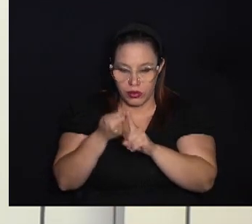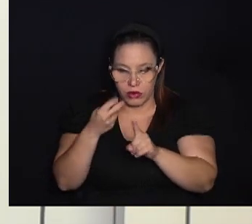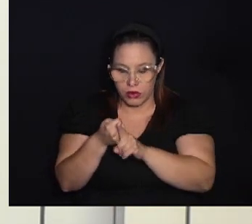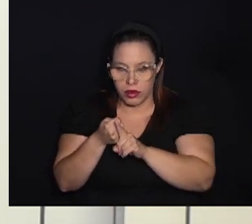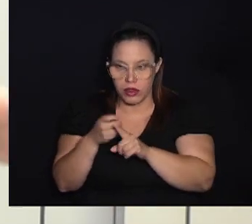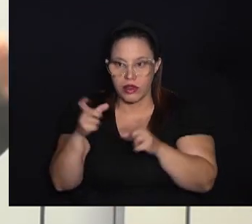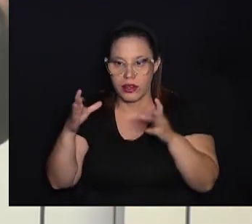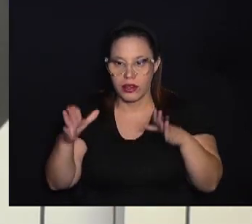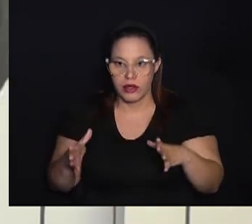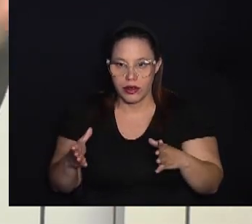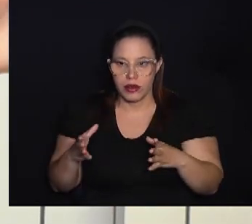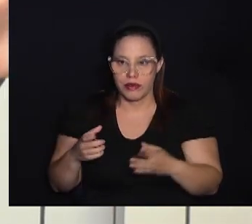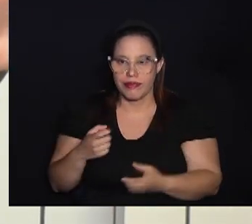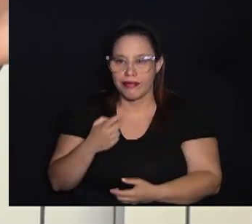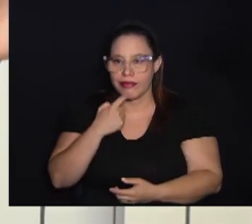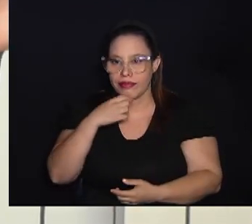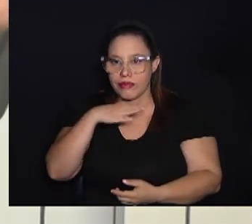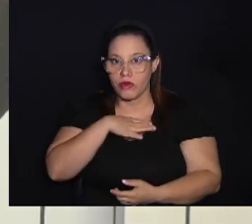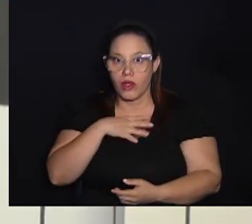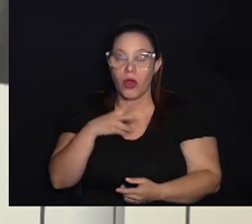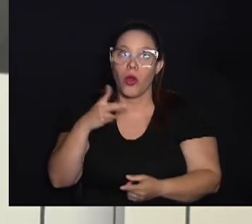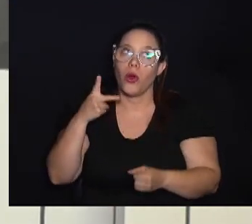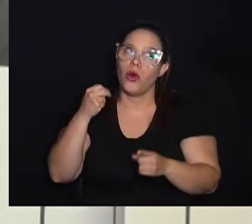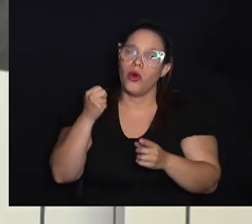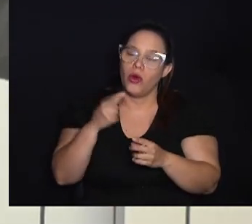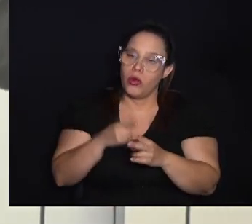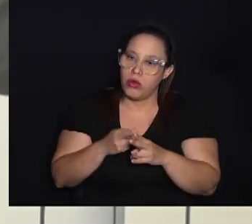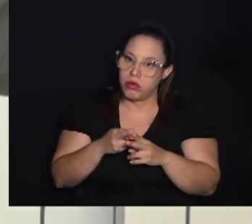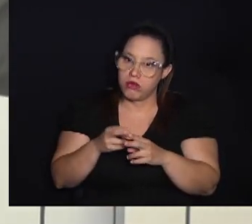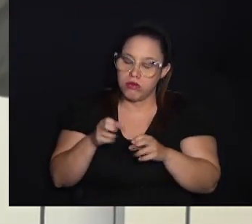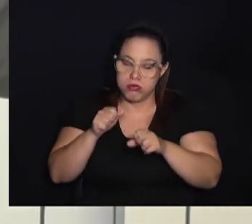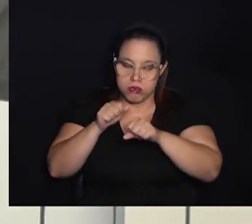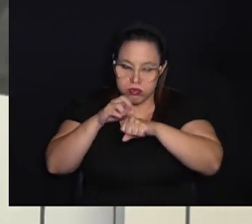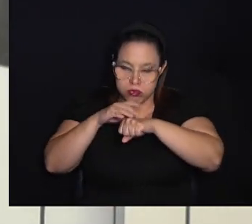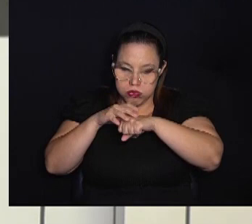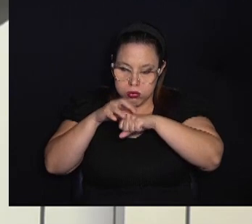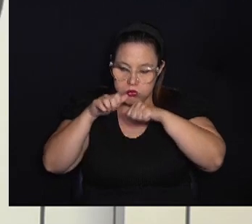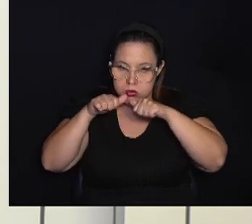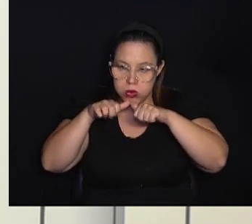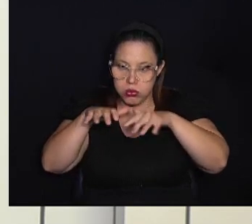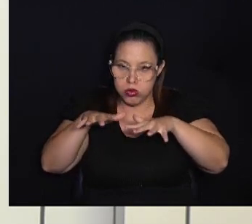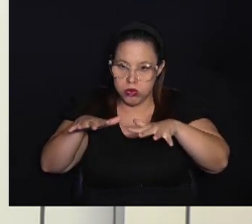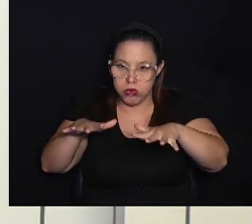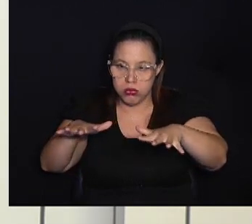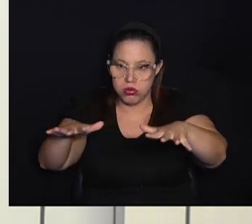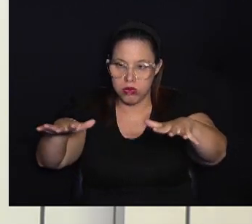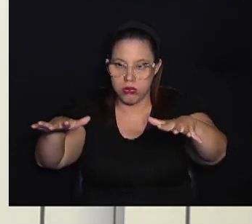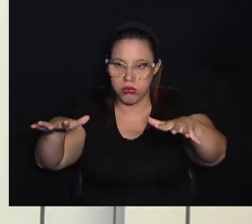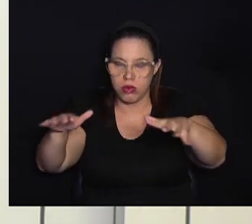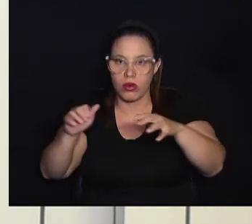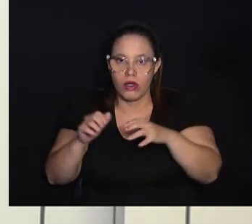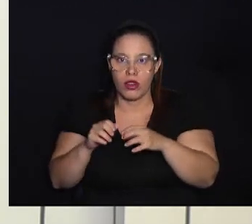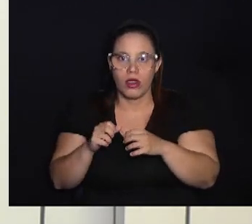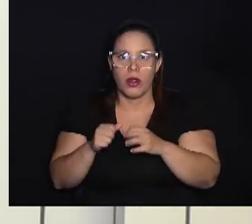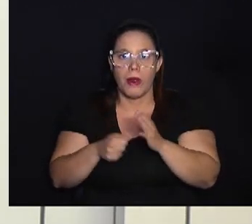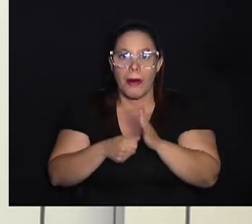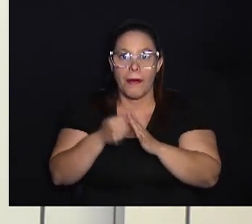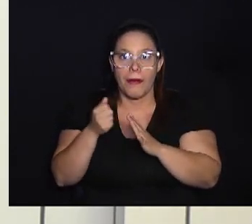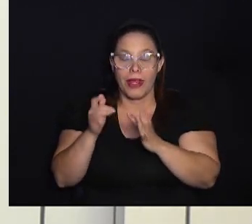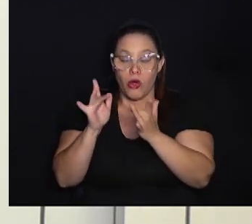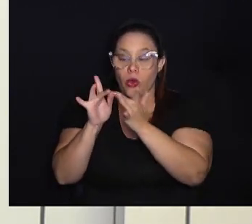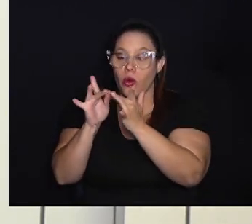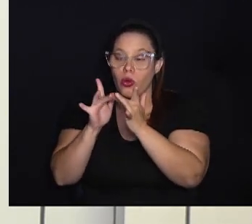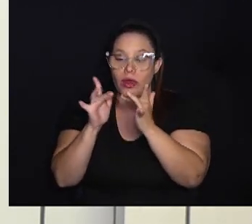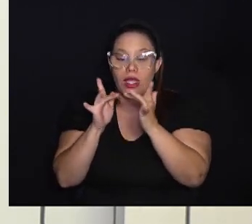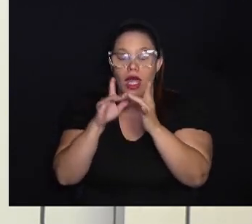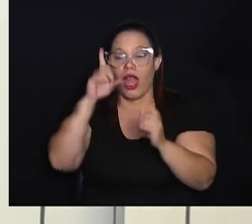da cidade de Campinas, reforçando então, transmissão da coqueluche ocorre principalmente pelo contato direto